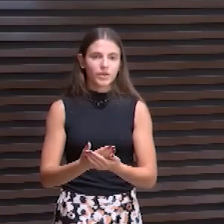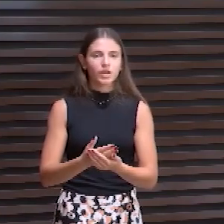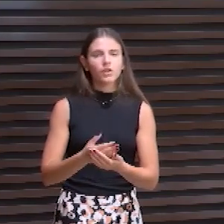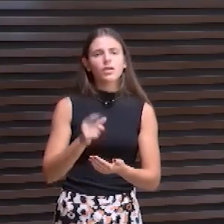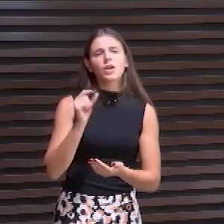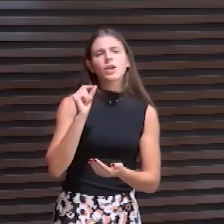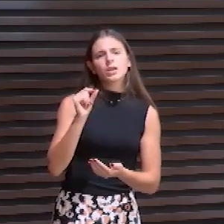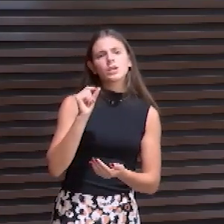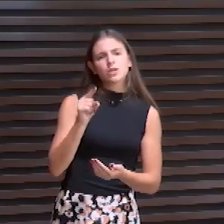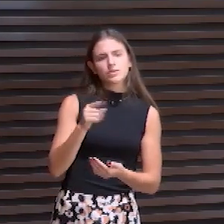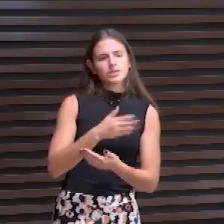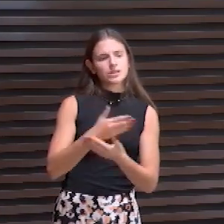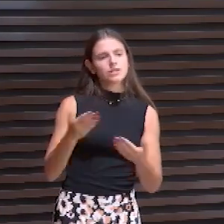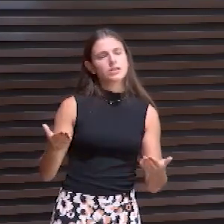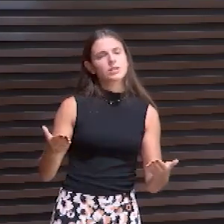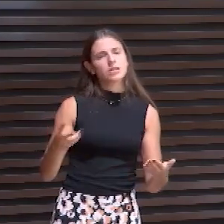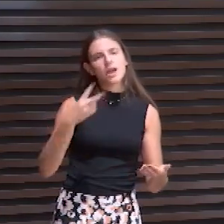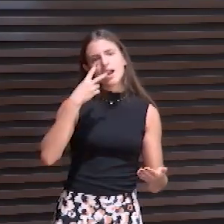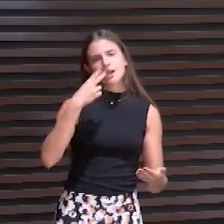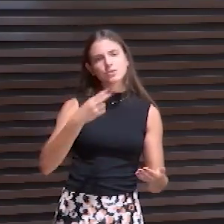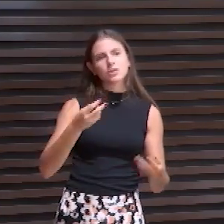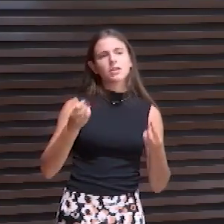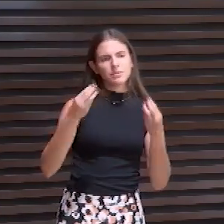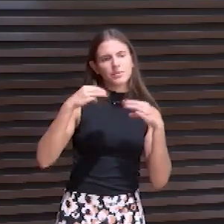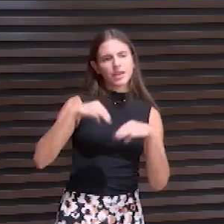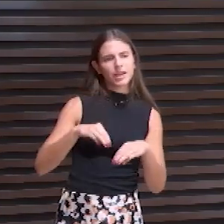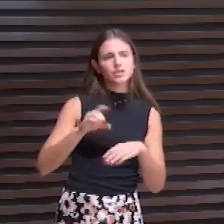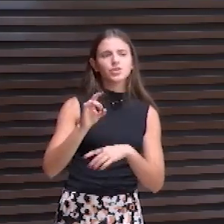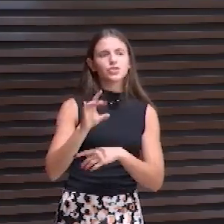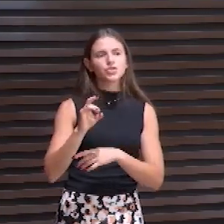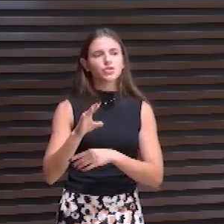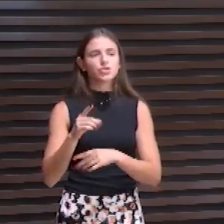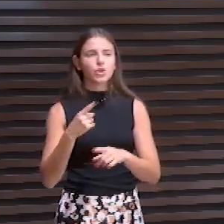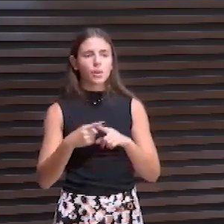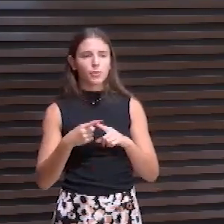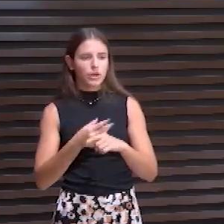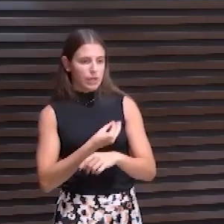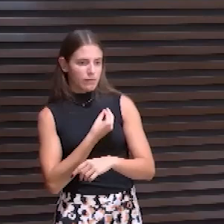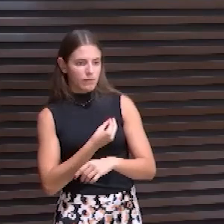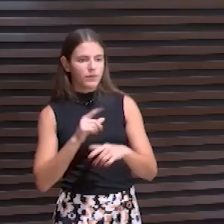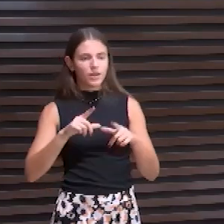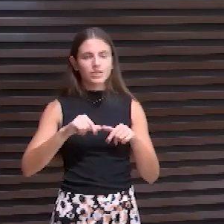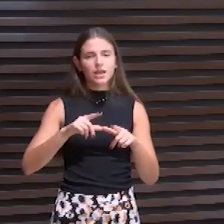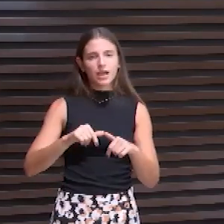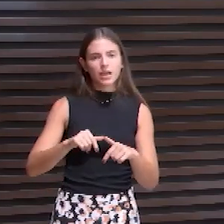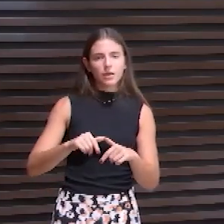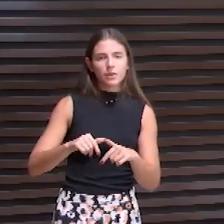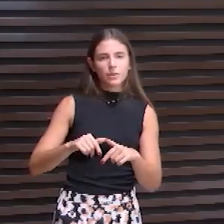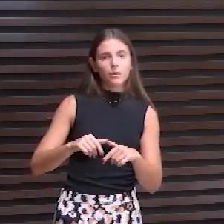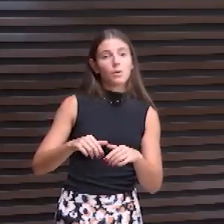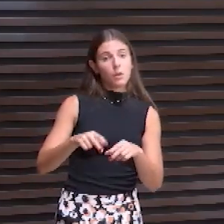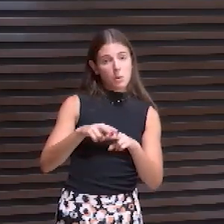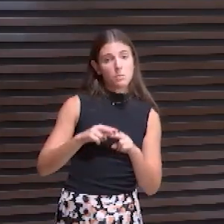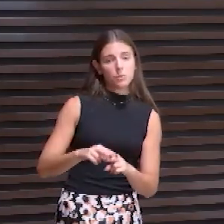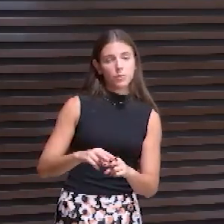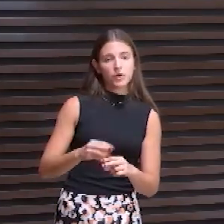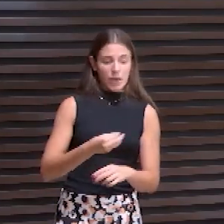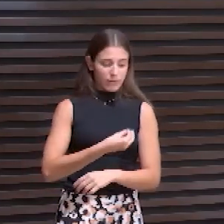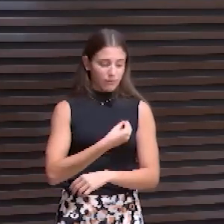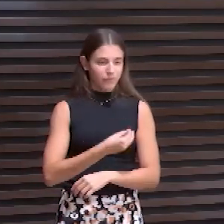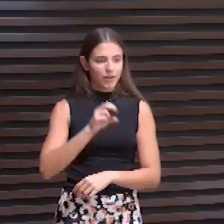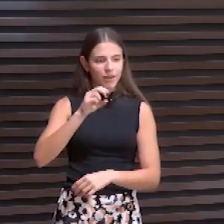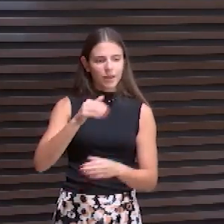vocês são merecedores de alguma coisa? Só pelo fato de serem de Israel? E muito mais, só pelo fato de serem de Nazaré?